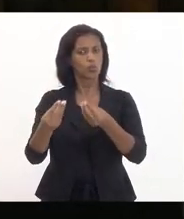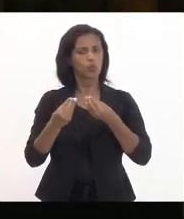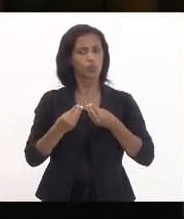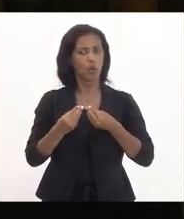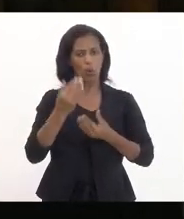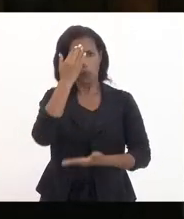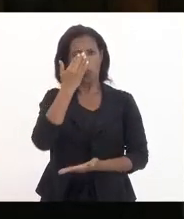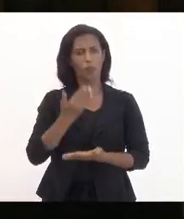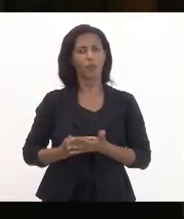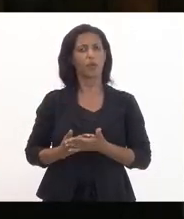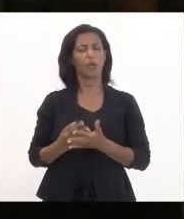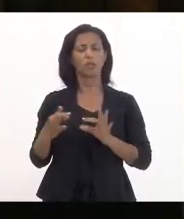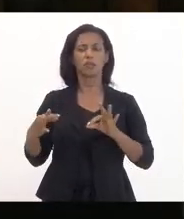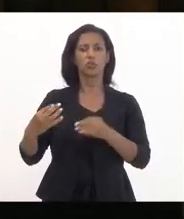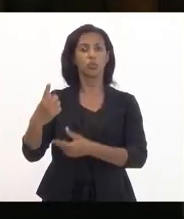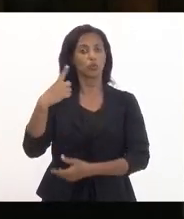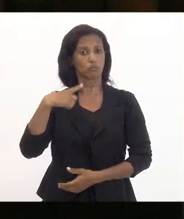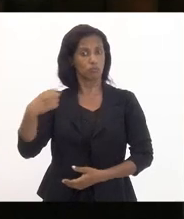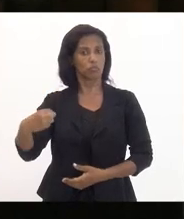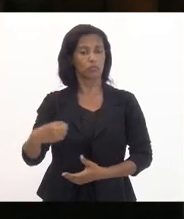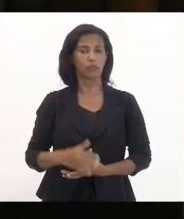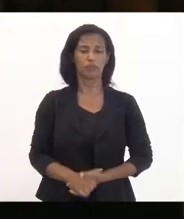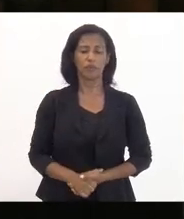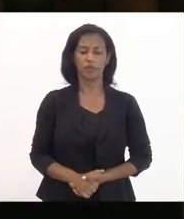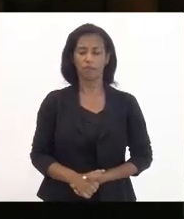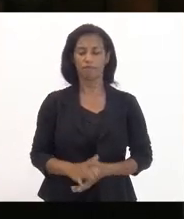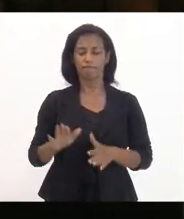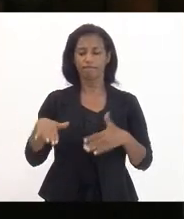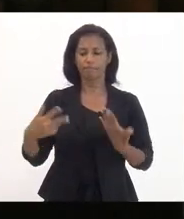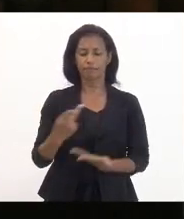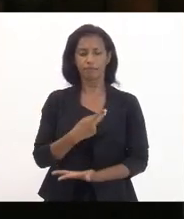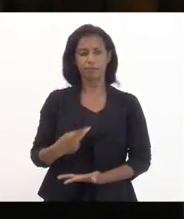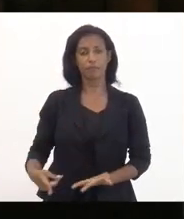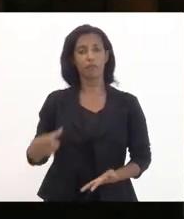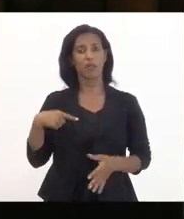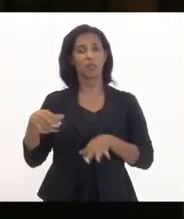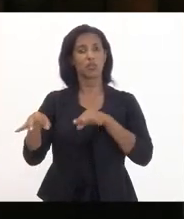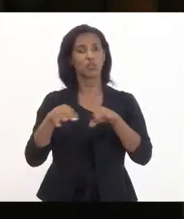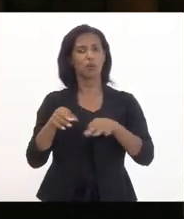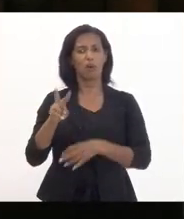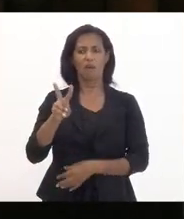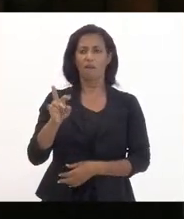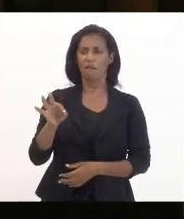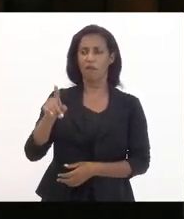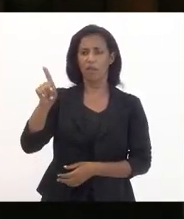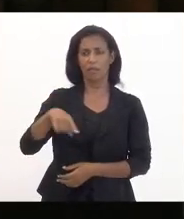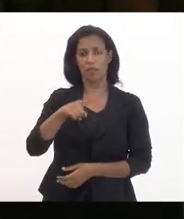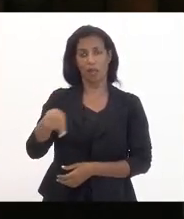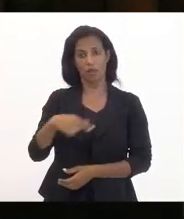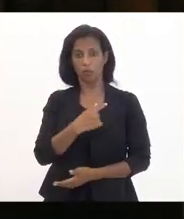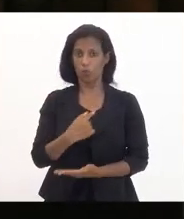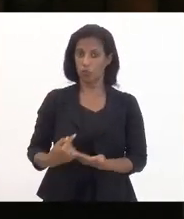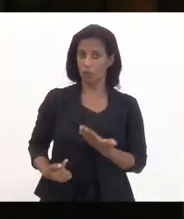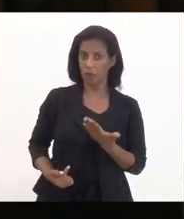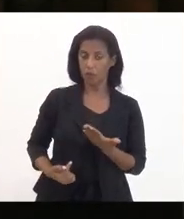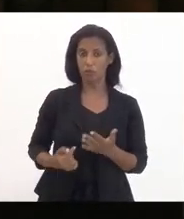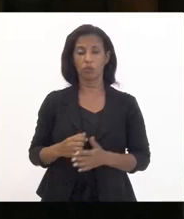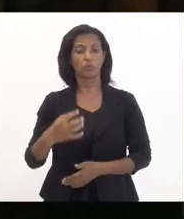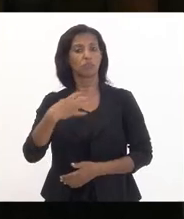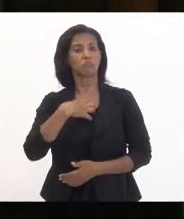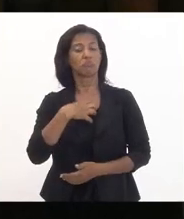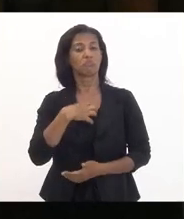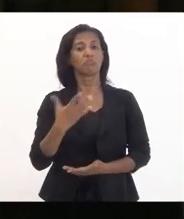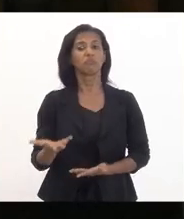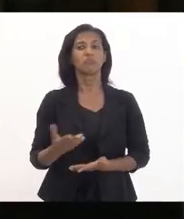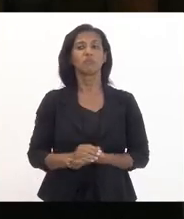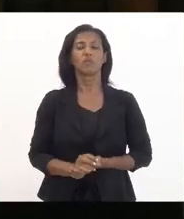portanto, a confiança daqueles que me elegeram. Senhora Presidente, havia um projeto em pauta que foi vetado pelo excelentíssimo governador no sentido